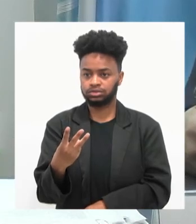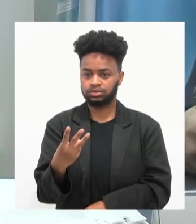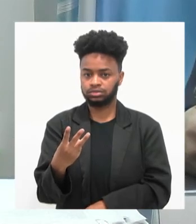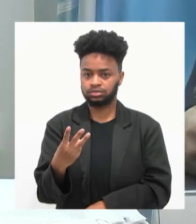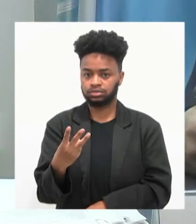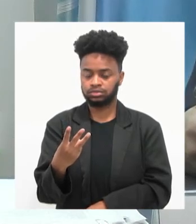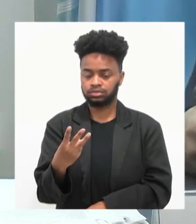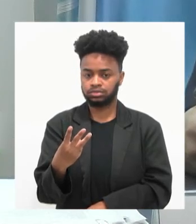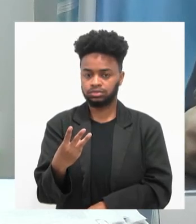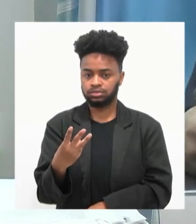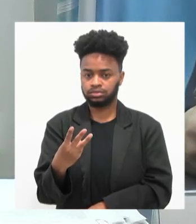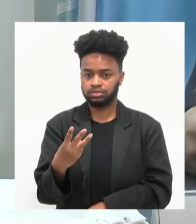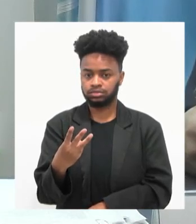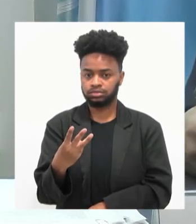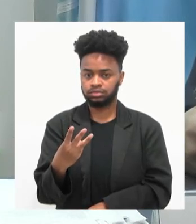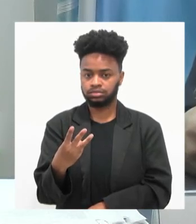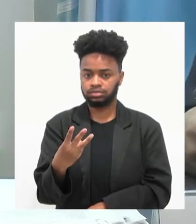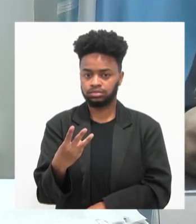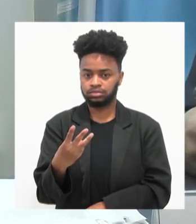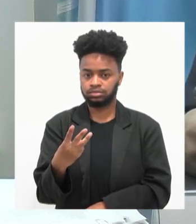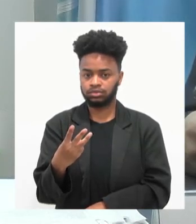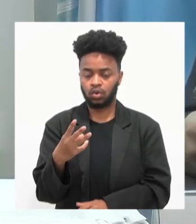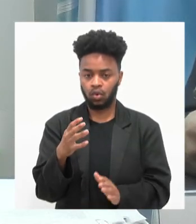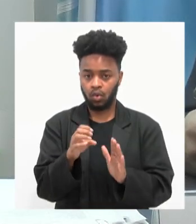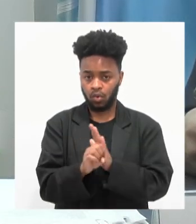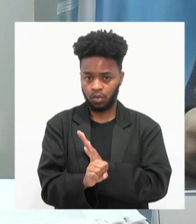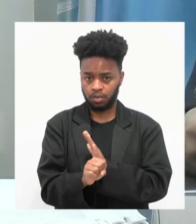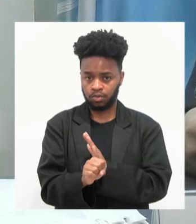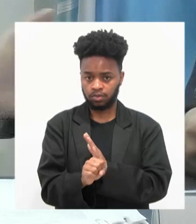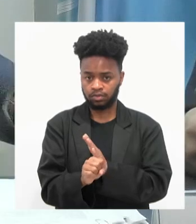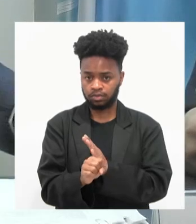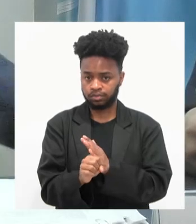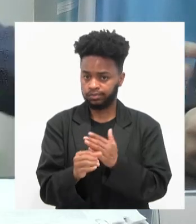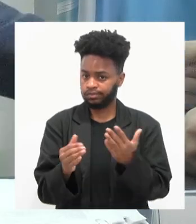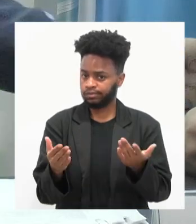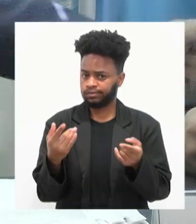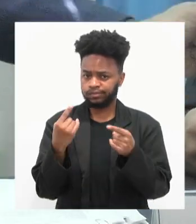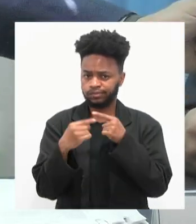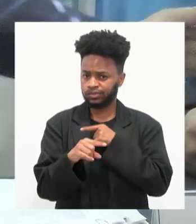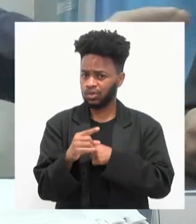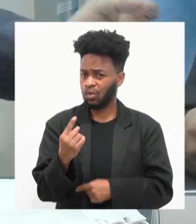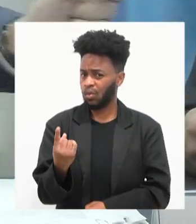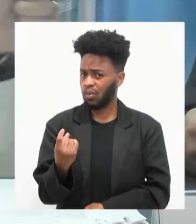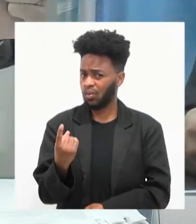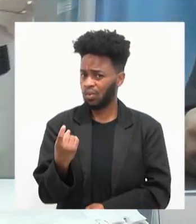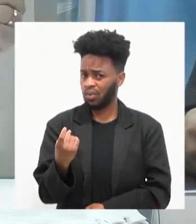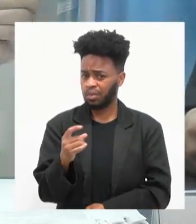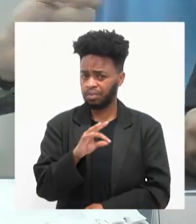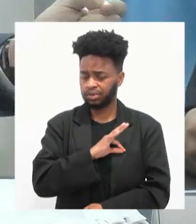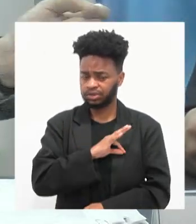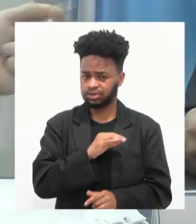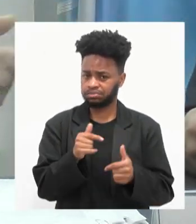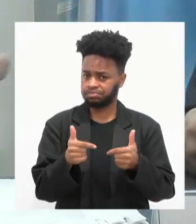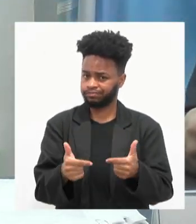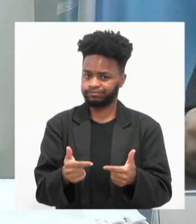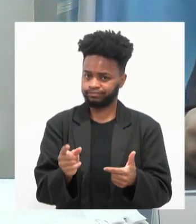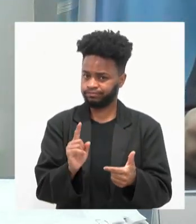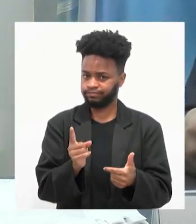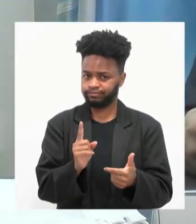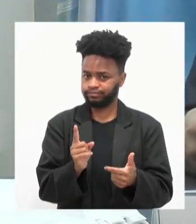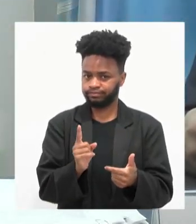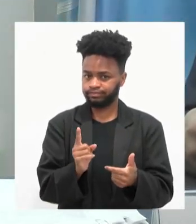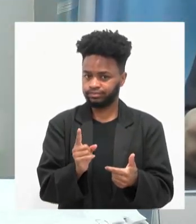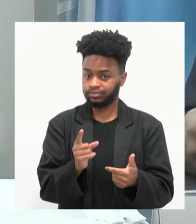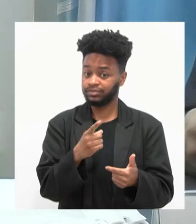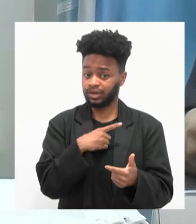são objetos de roubo, não pode ser só um policial na ponta fazendo uma coisinha ou outra. A gente